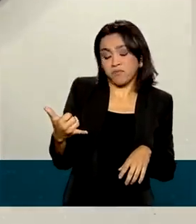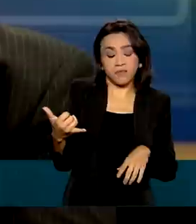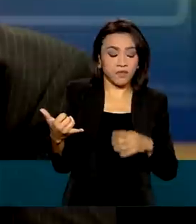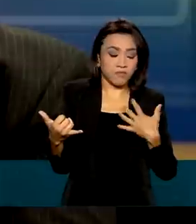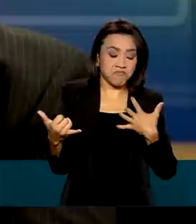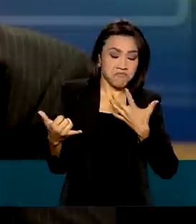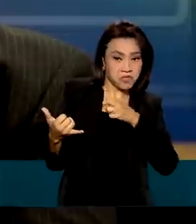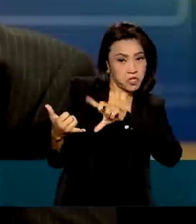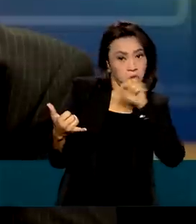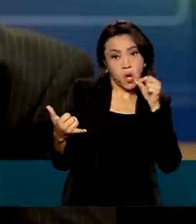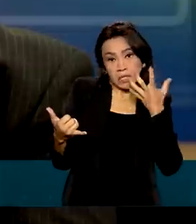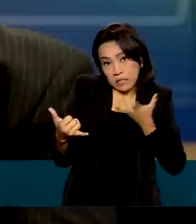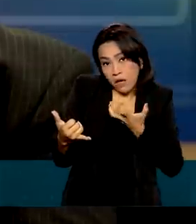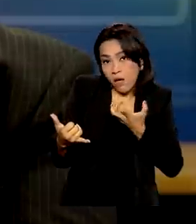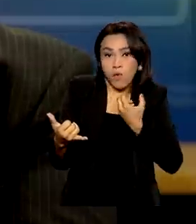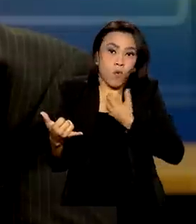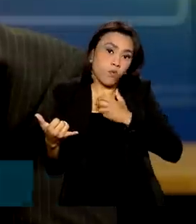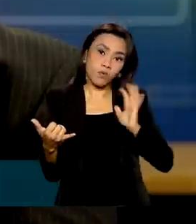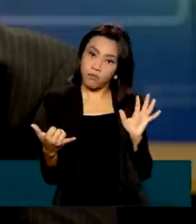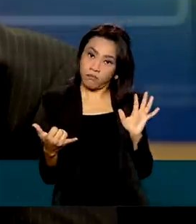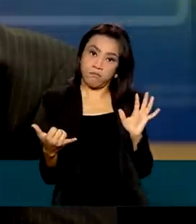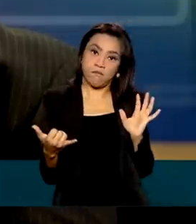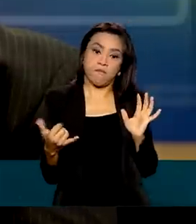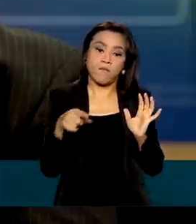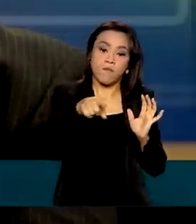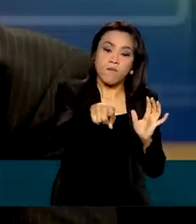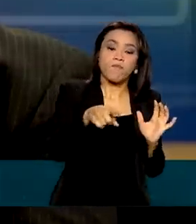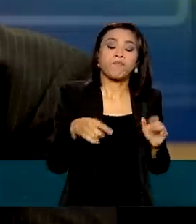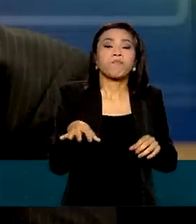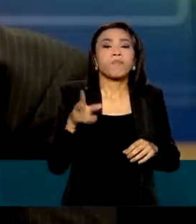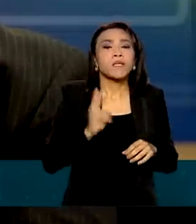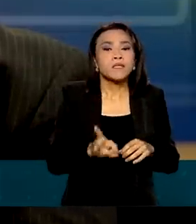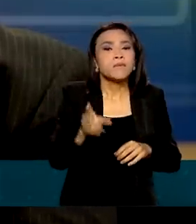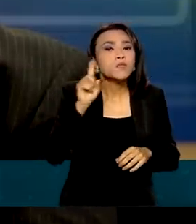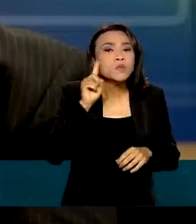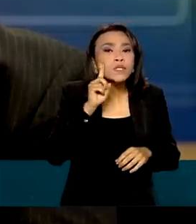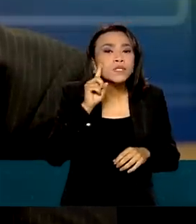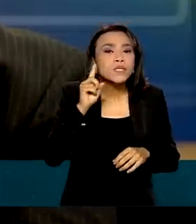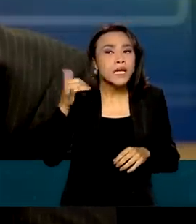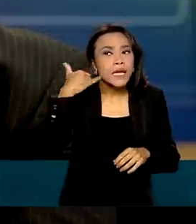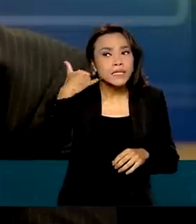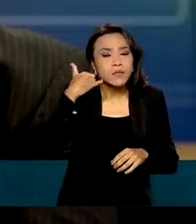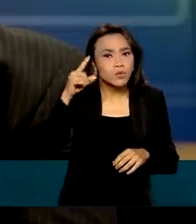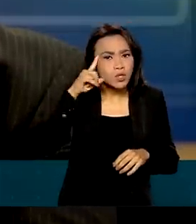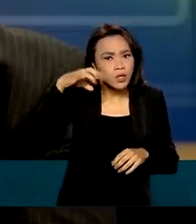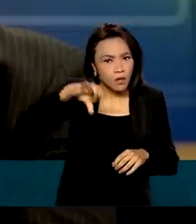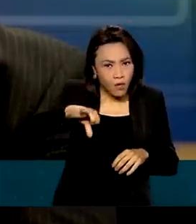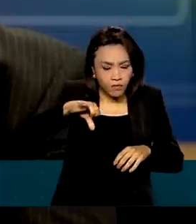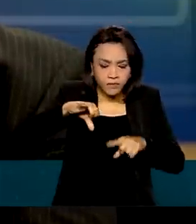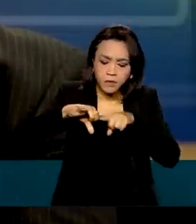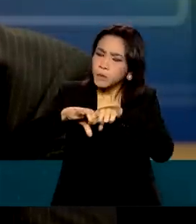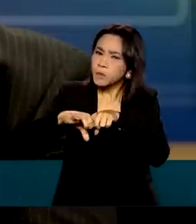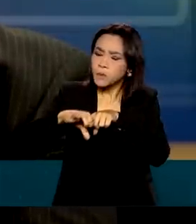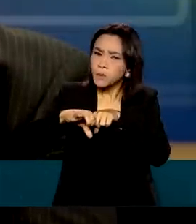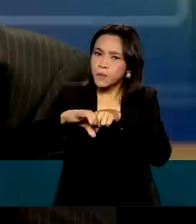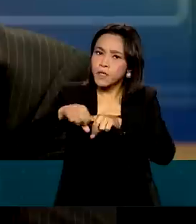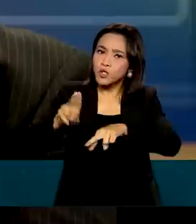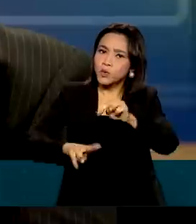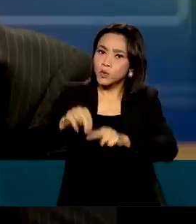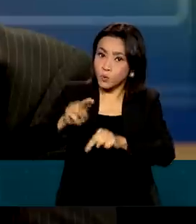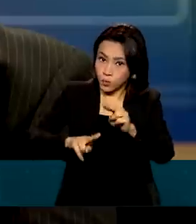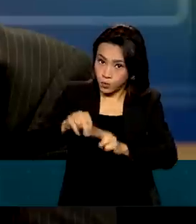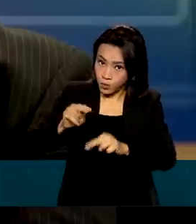não. Todas aquelas ligações que a partir do dia 9 de